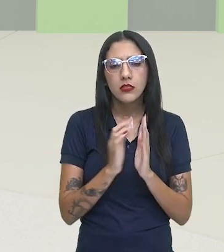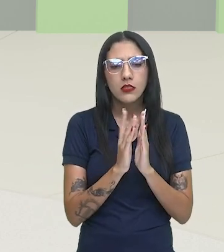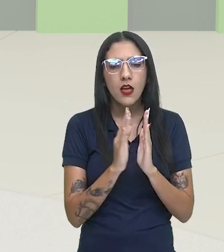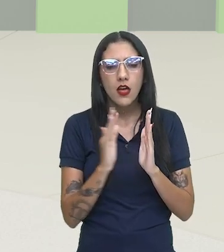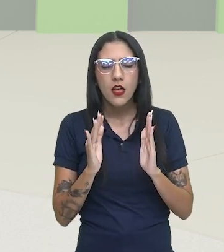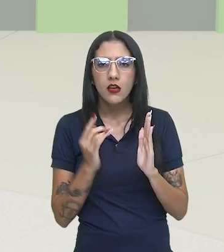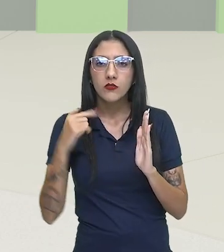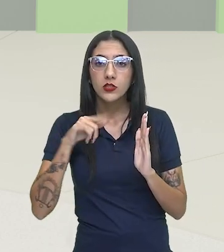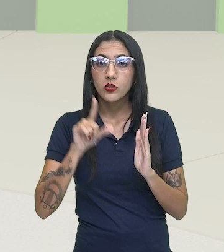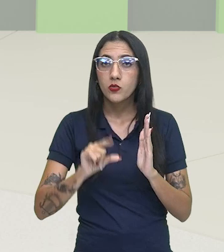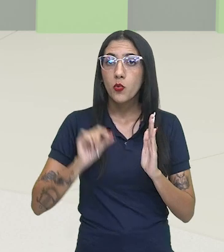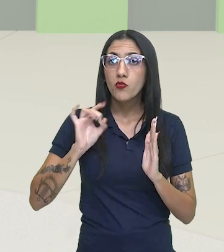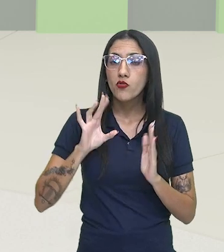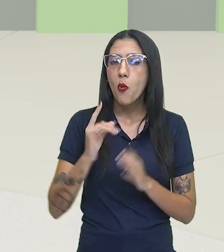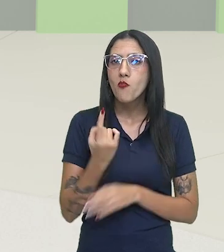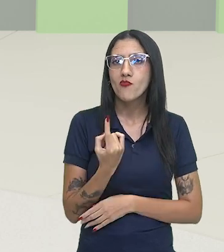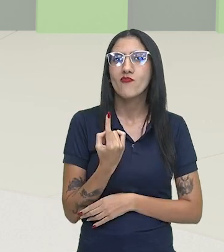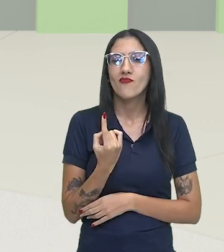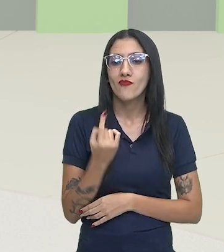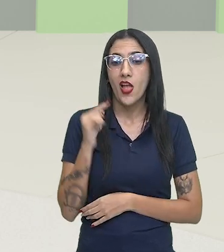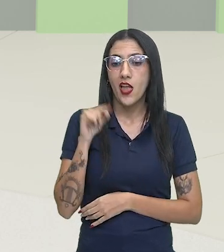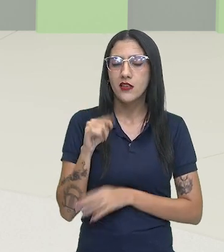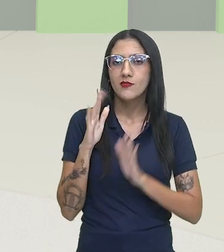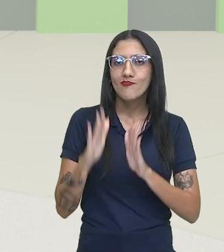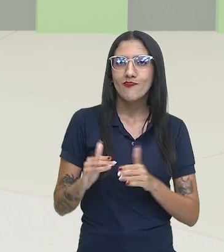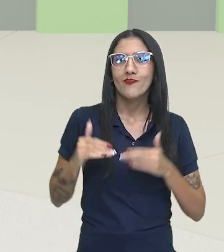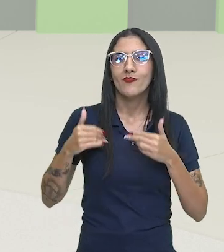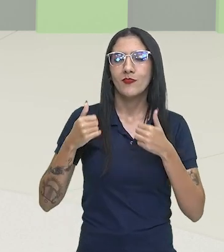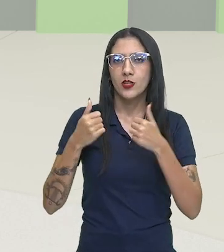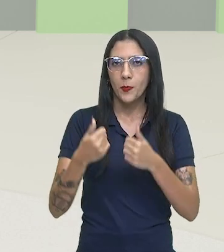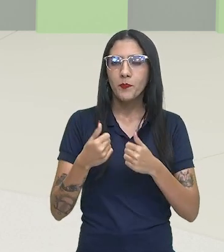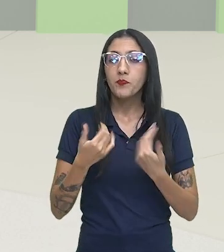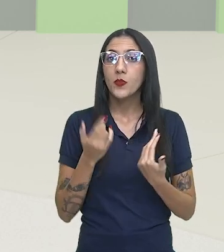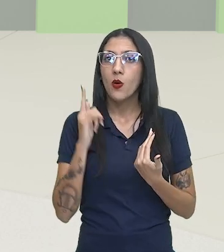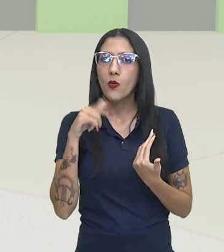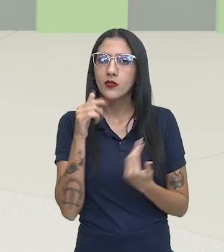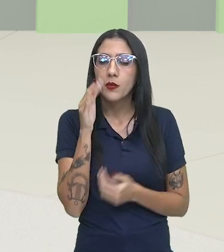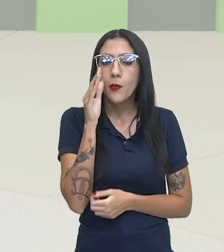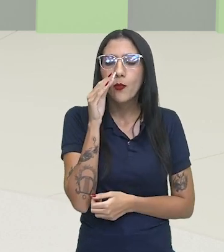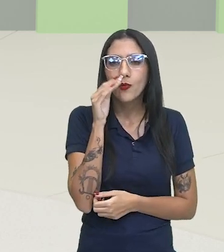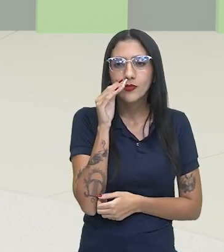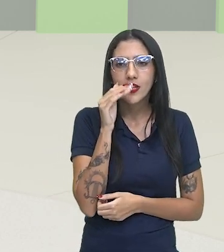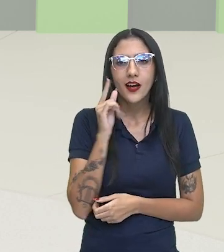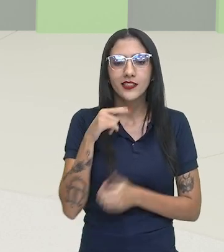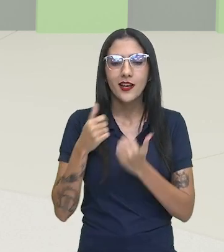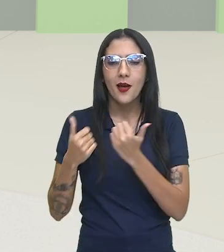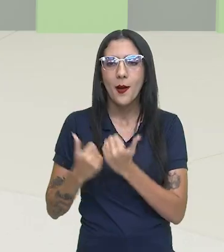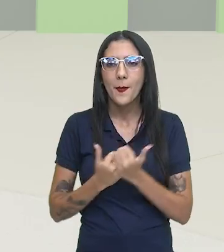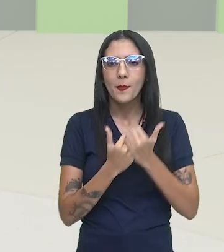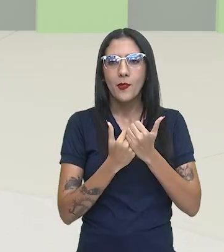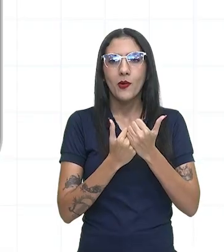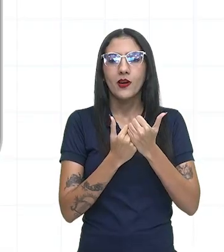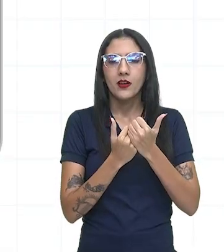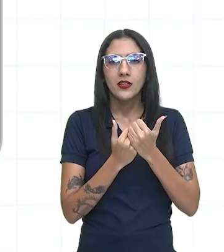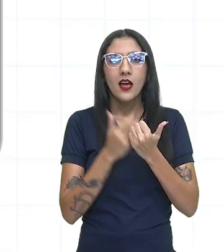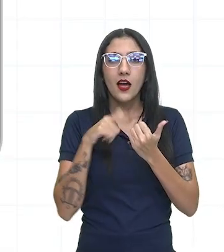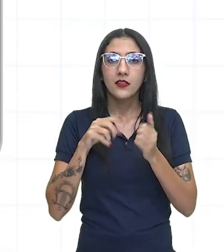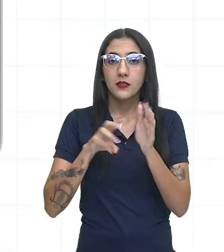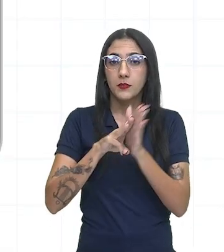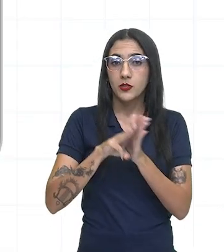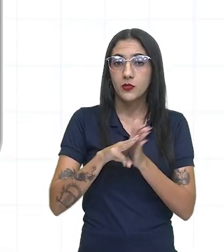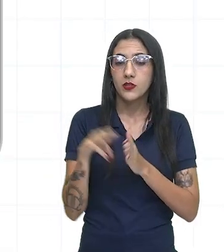você escolheu o melhor resultado. Então, a curiosidade sustenta a aplicação rigorosa do